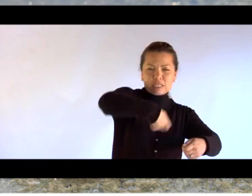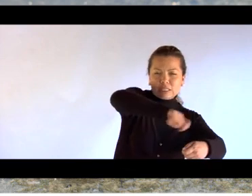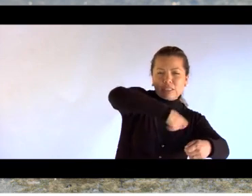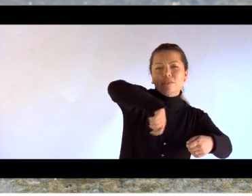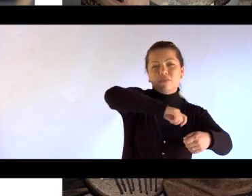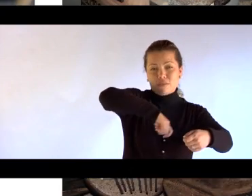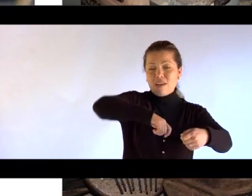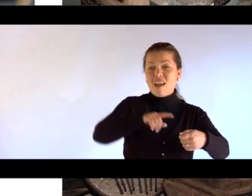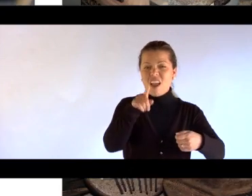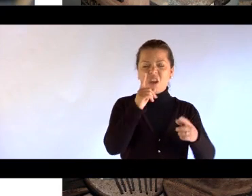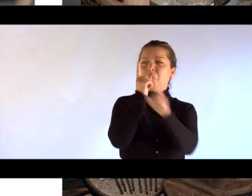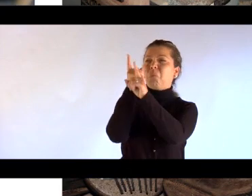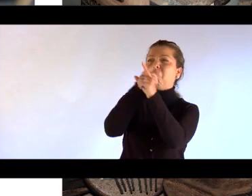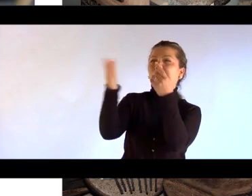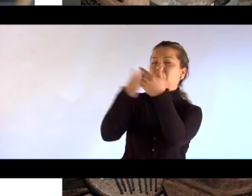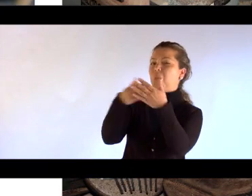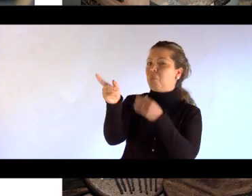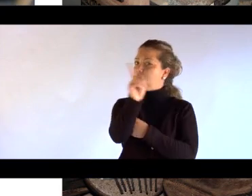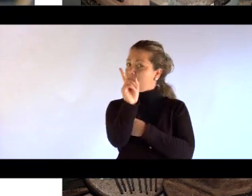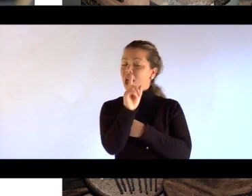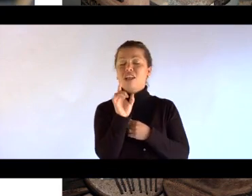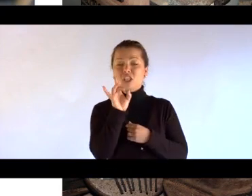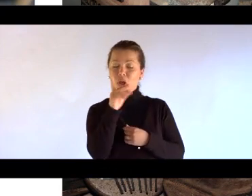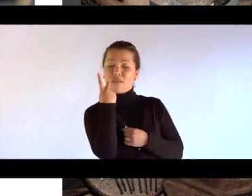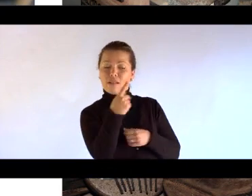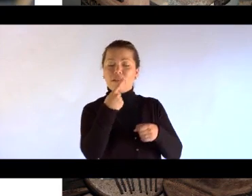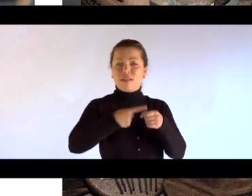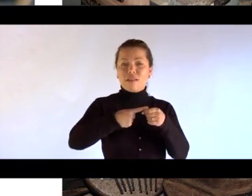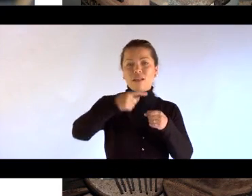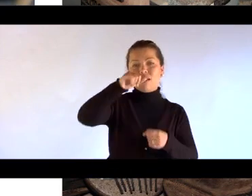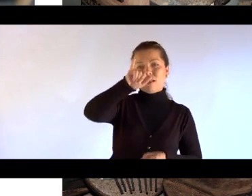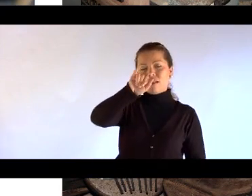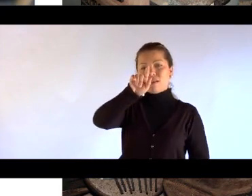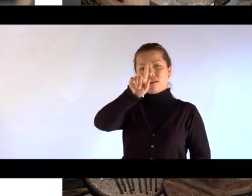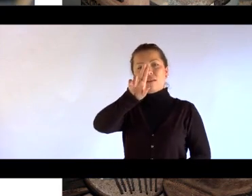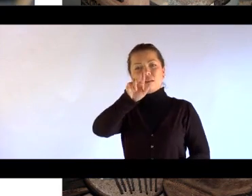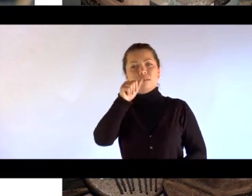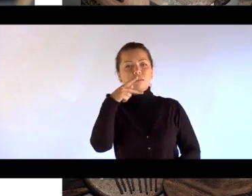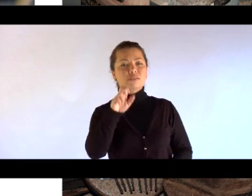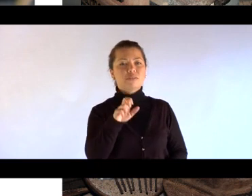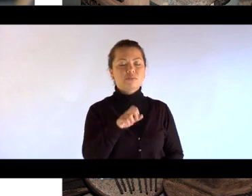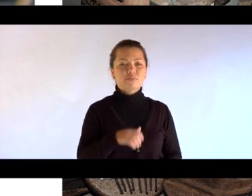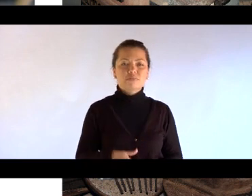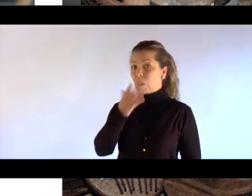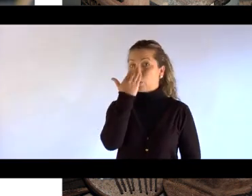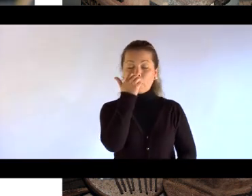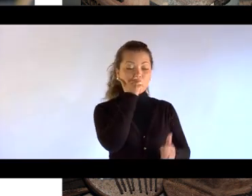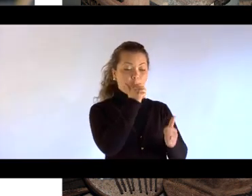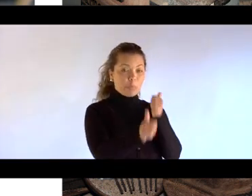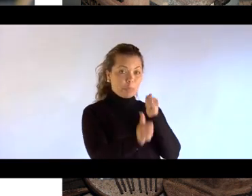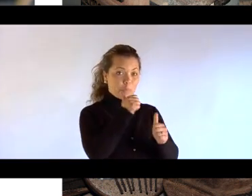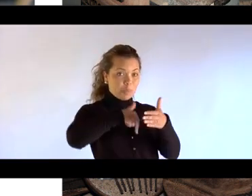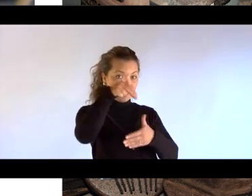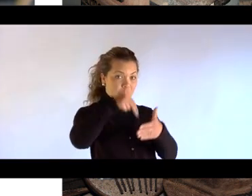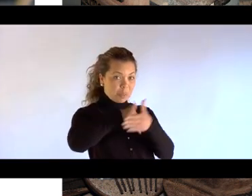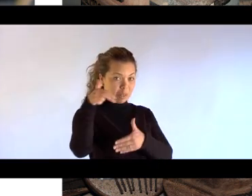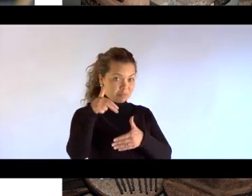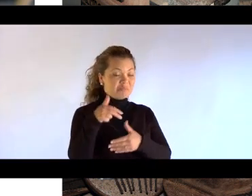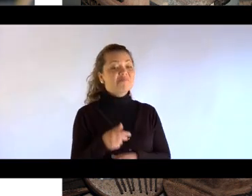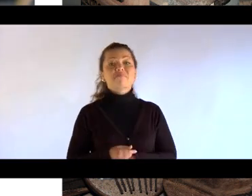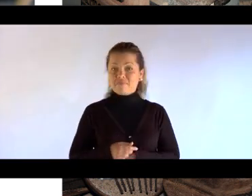revelam especificidades locais. Algumas receitas ajudam a contar, por meio de seus ingredientes, as transformações